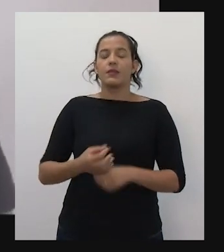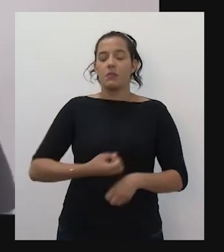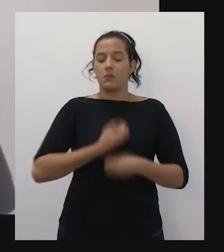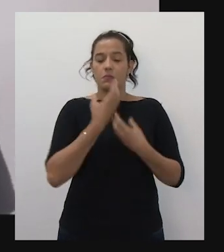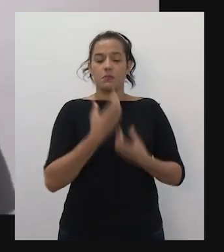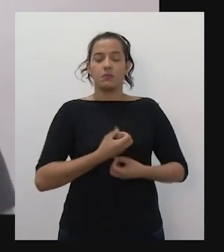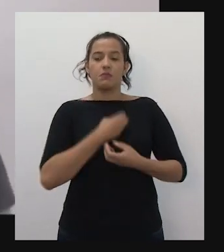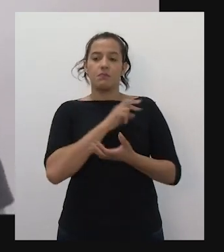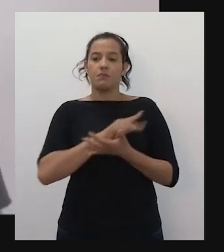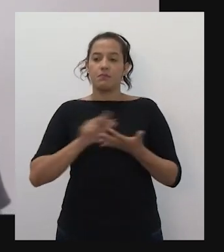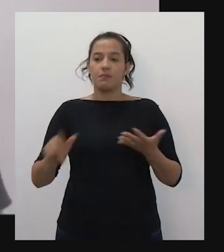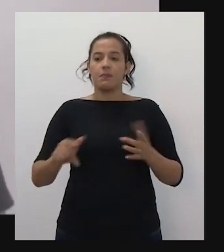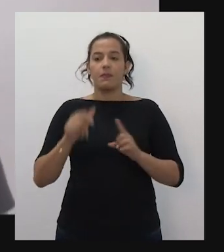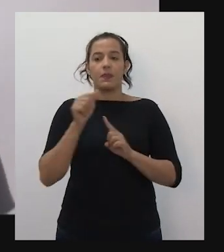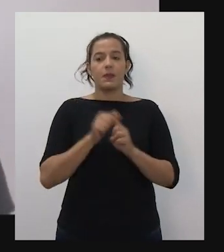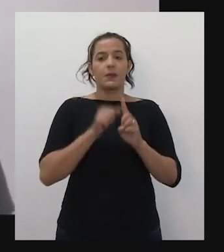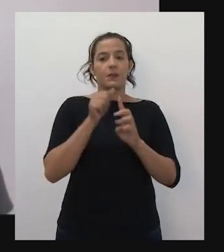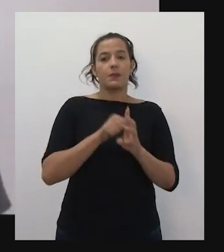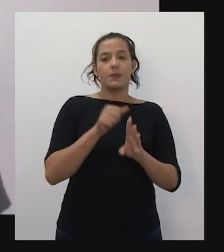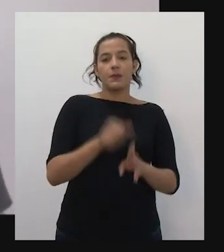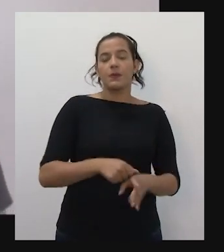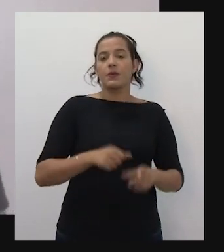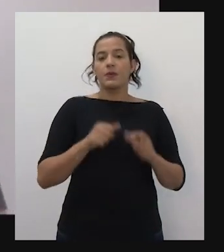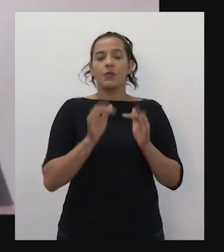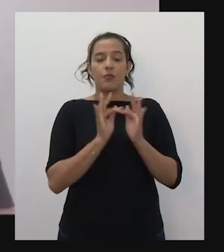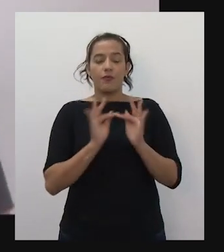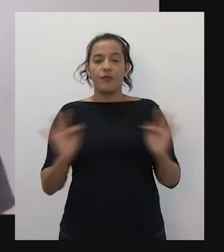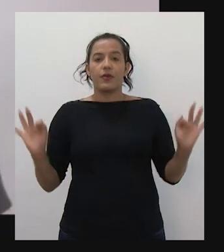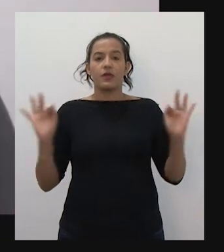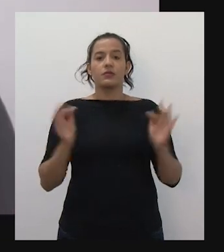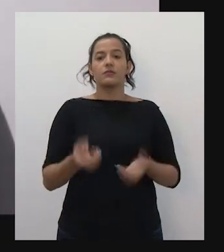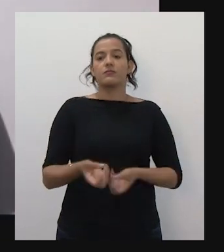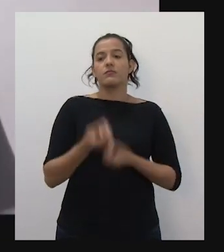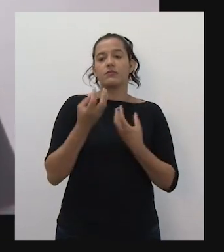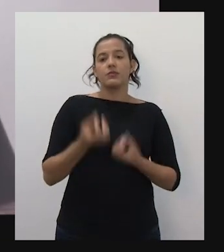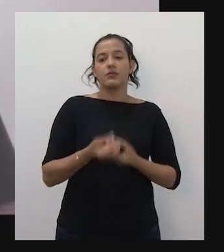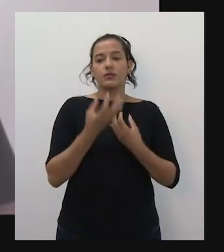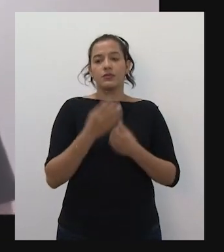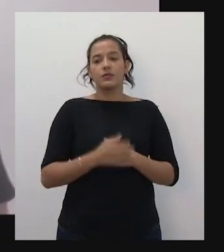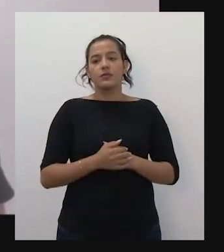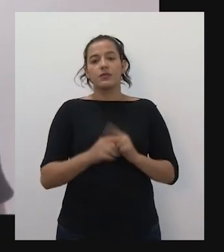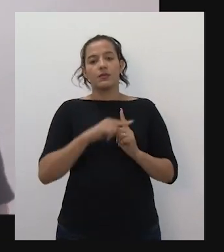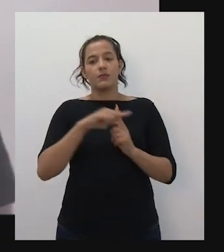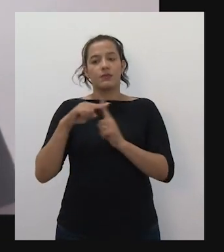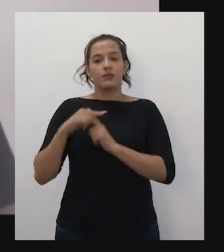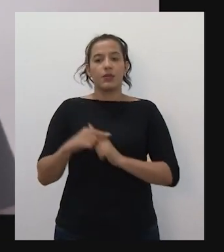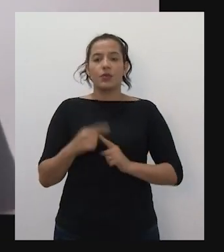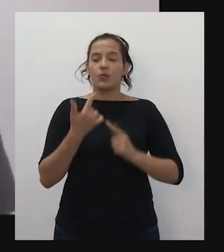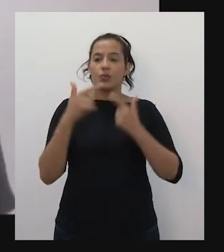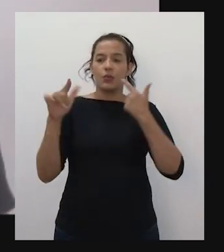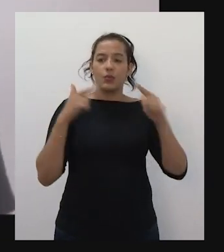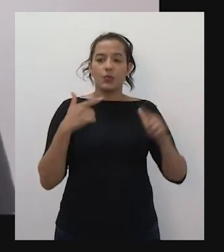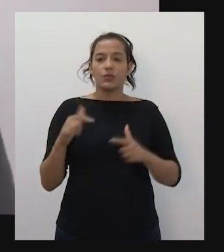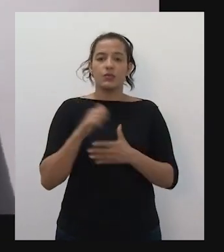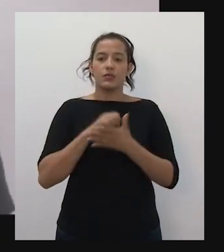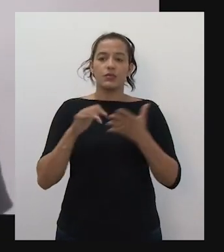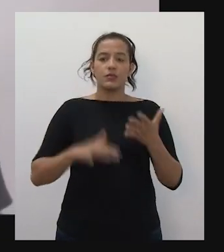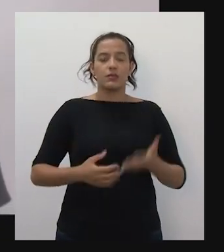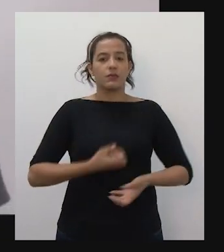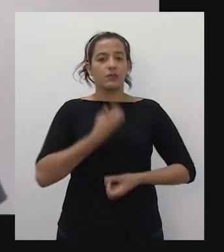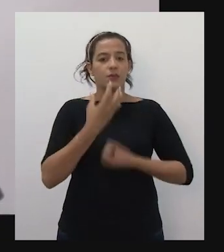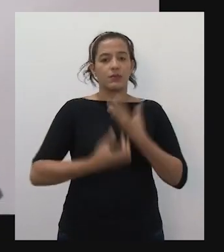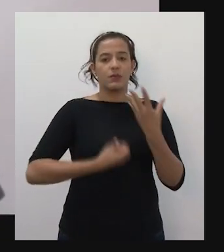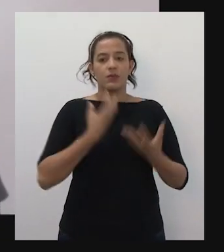entregue mensalmente com frases positivas diárias e também outras atividades que trabalham com emoções